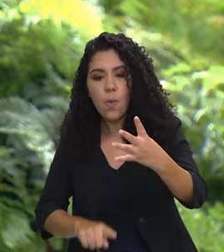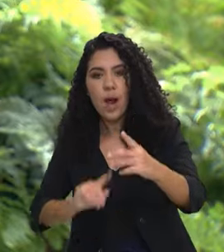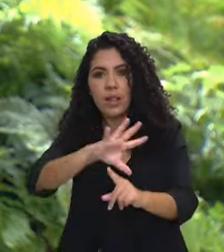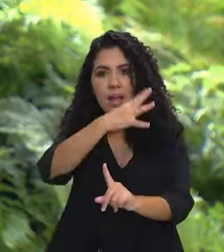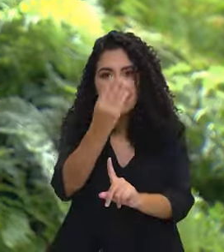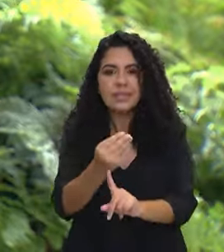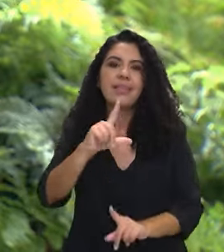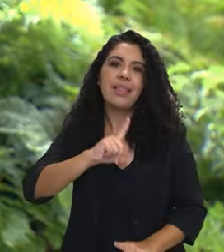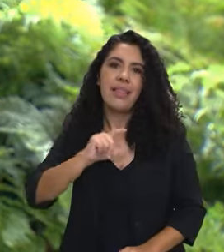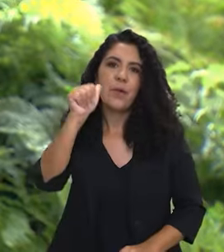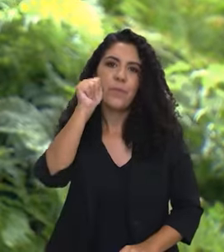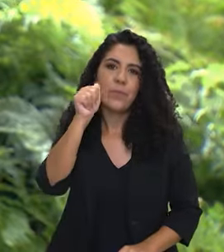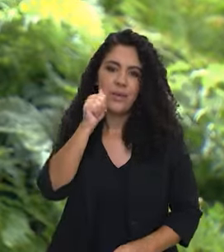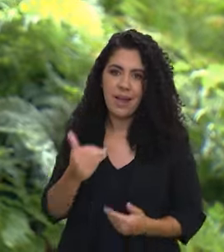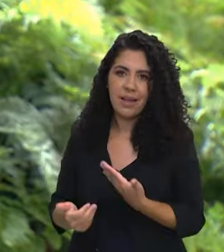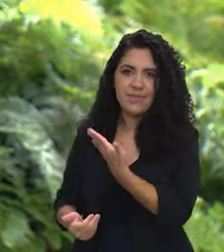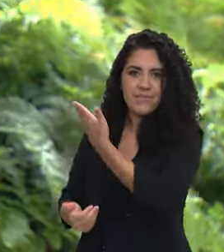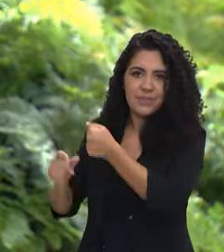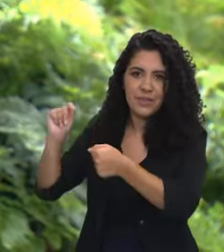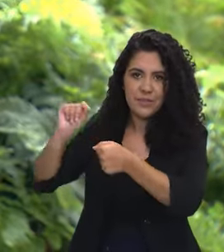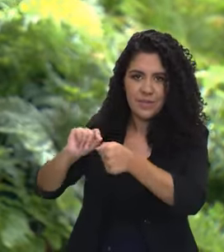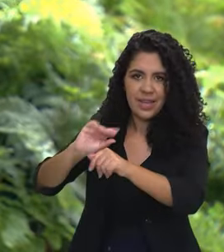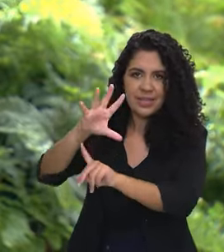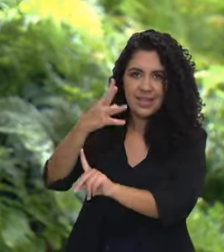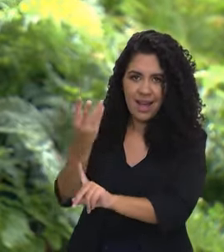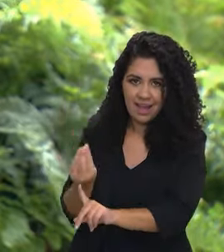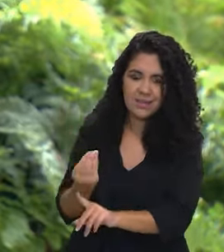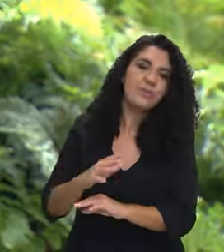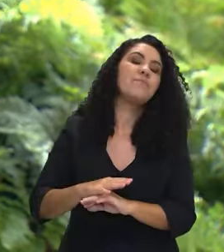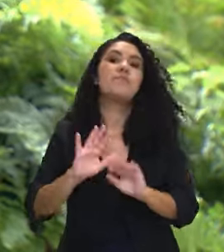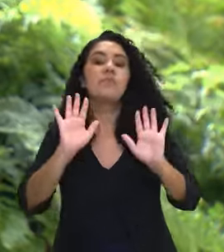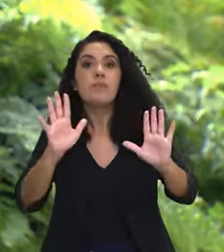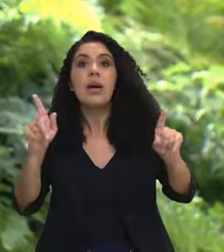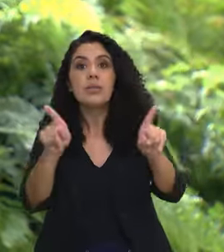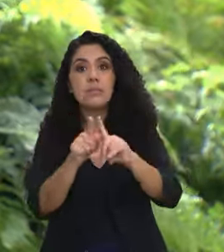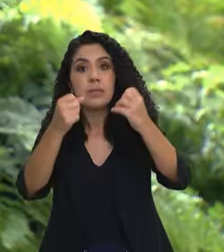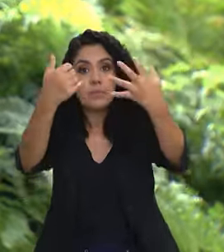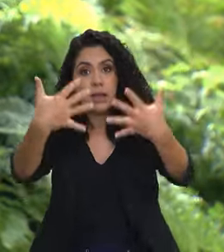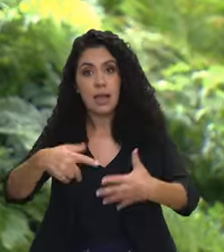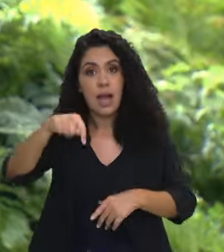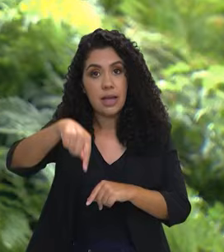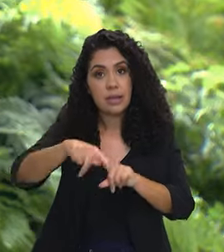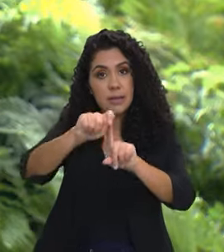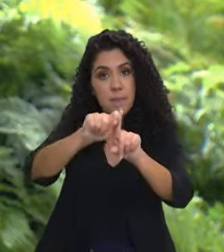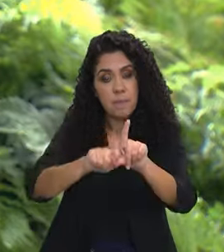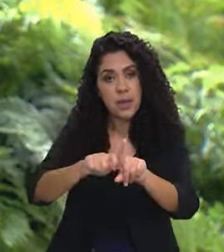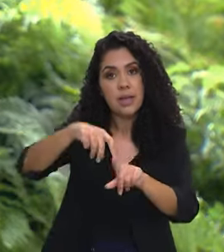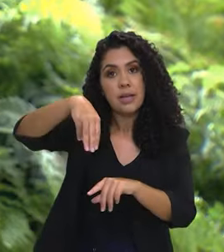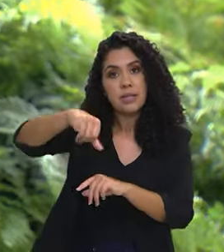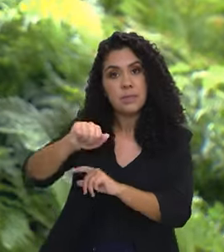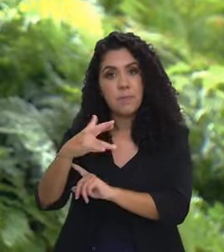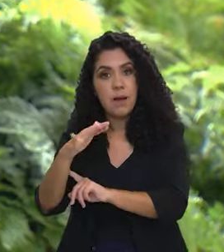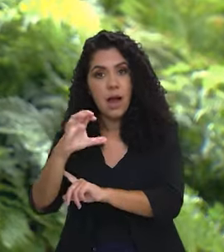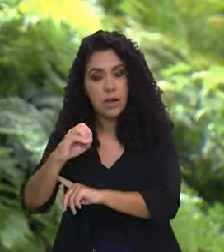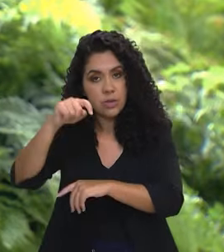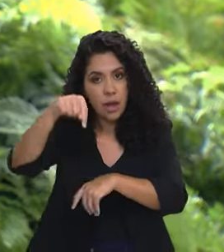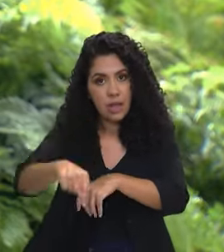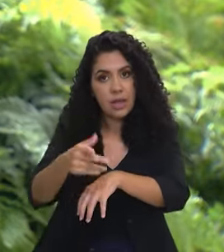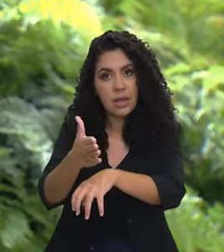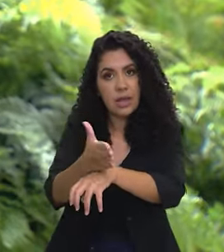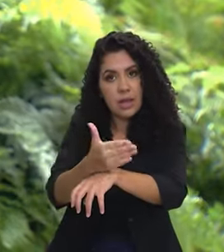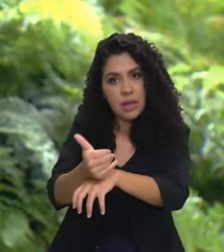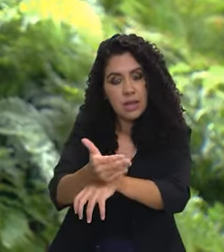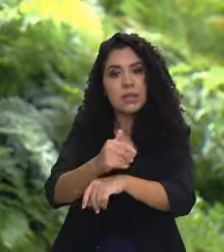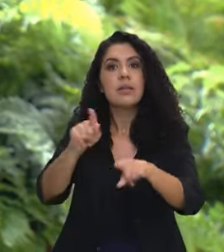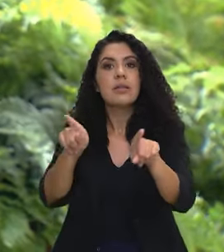sido a Maria Martins. Eu quis dar destaque para isso. Para comentar também que esse mês de março, o Itamaraty, a nossa área